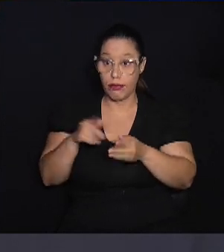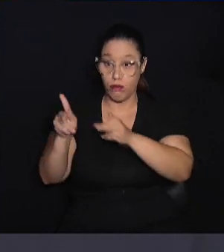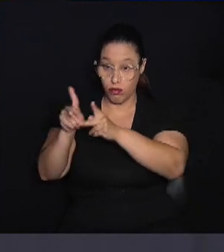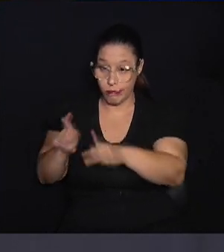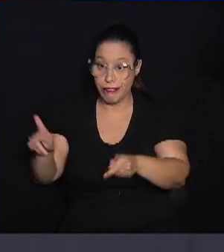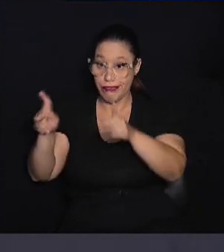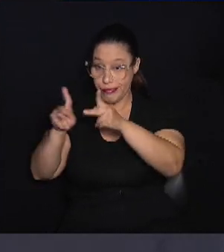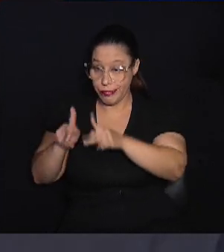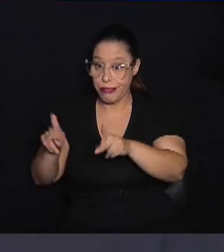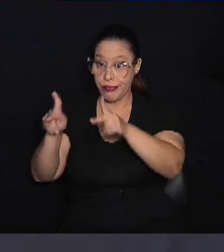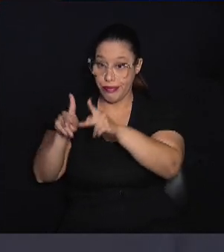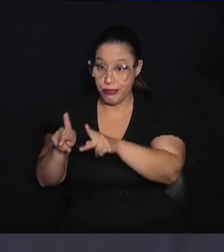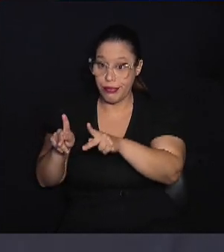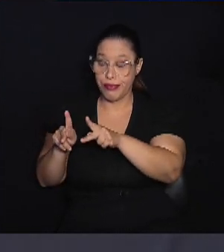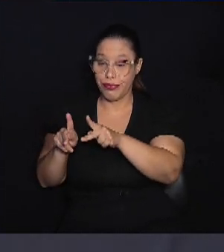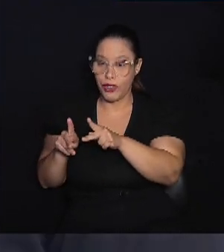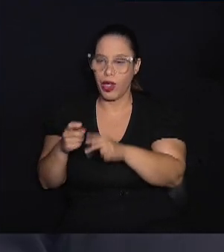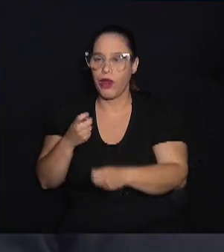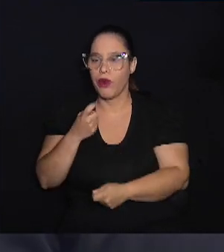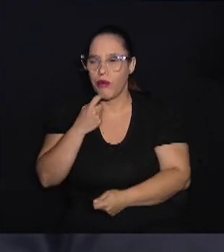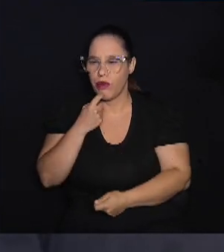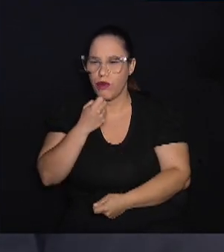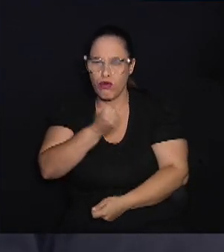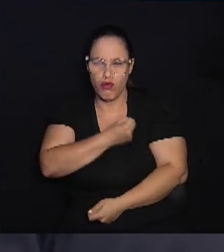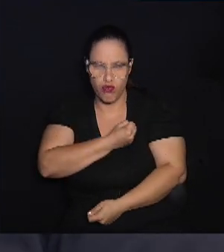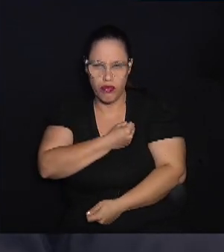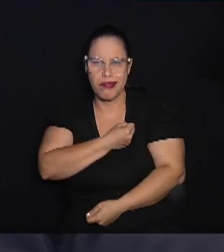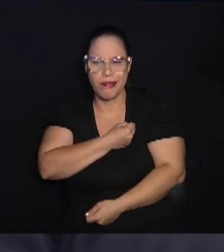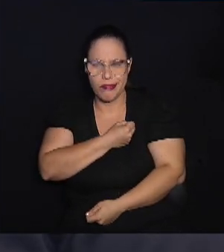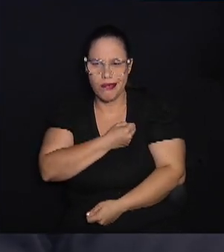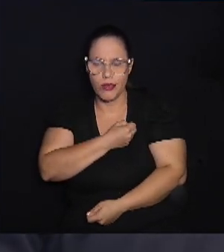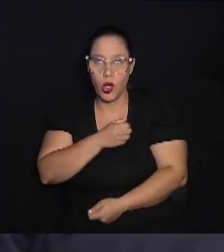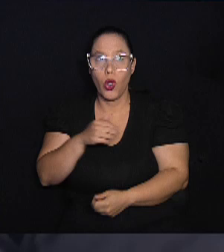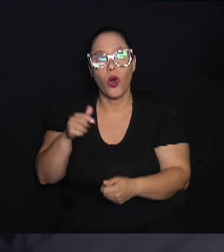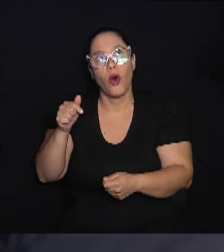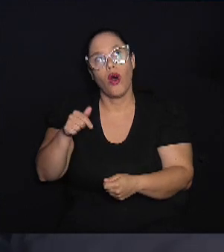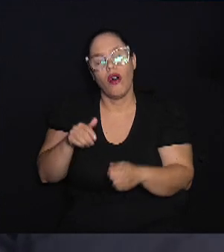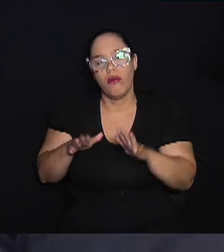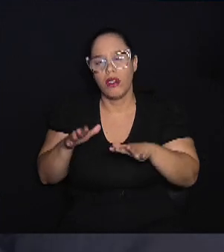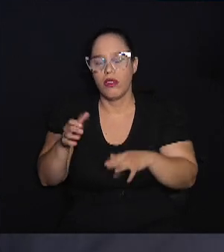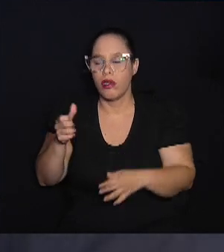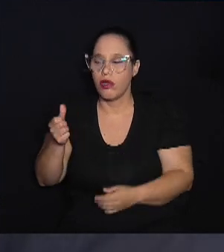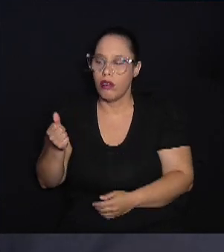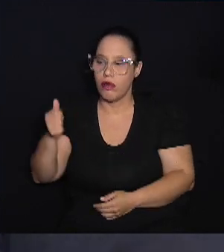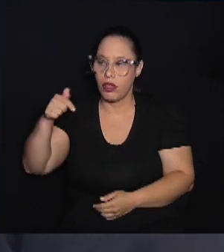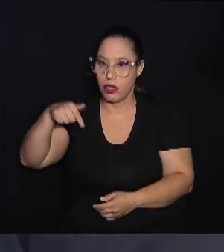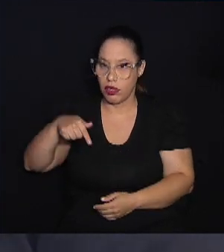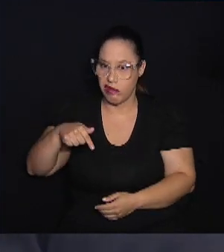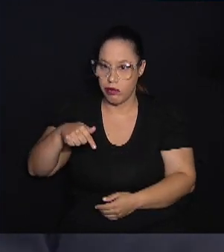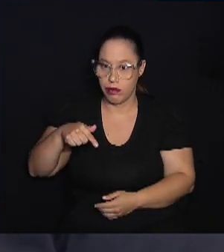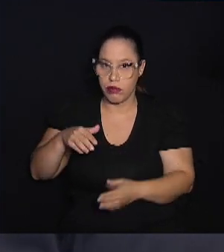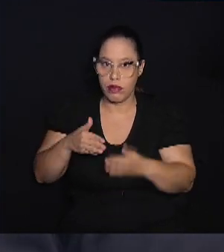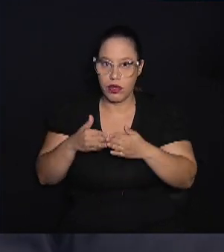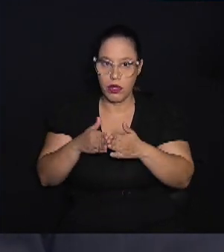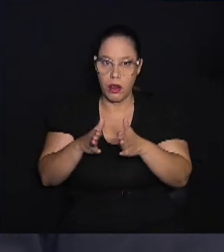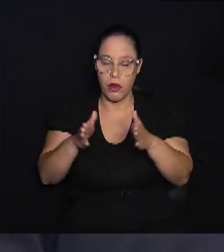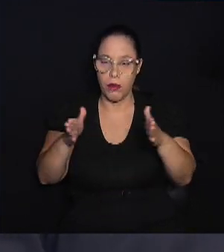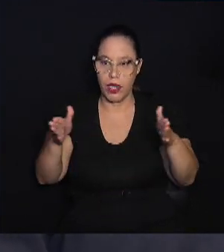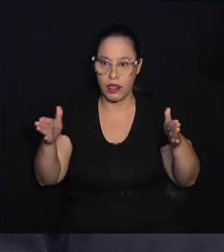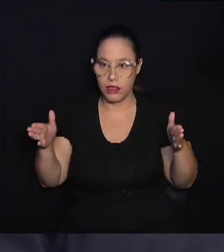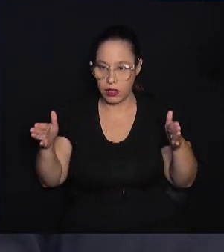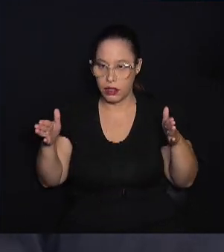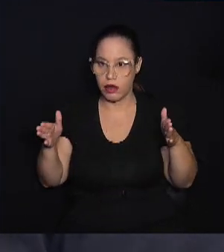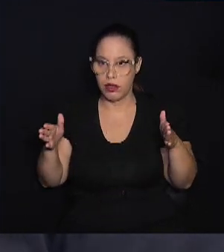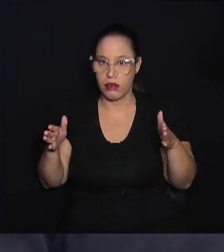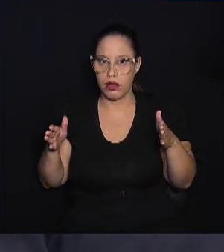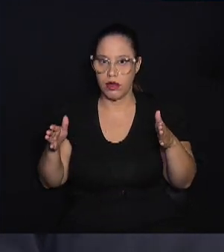bem considerável para a cidade de Campinas também. Hoje nós estamos com 97% do nosso espaço preenchido. Nós temos uma